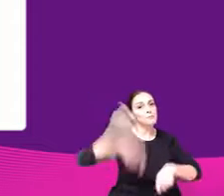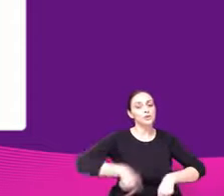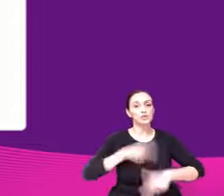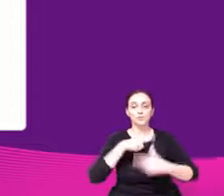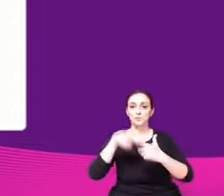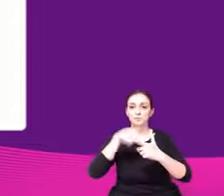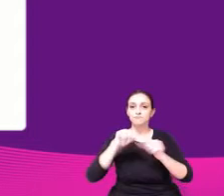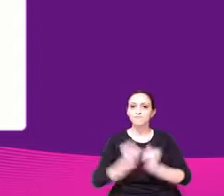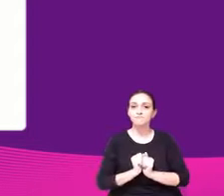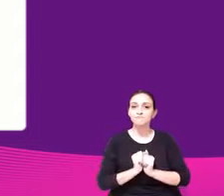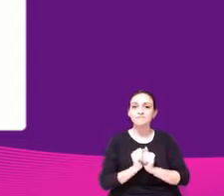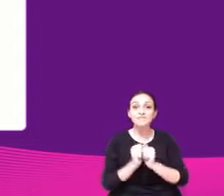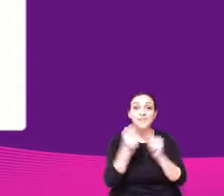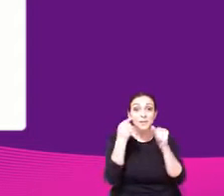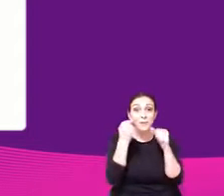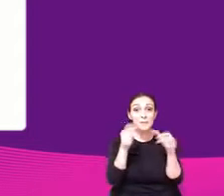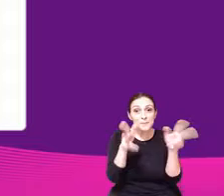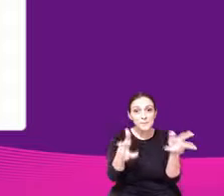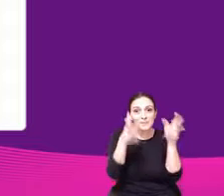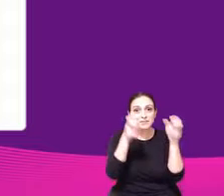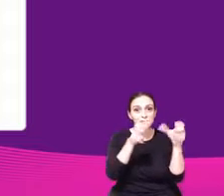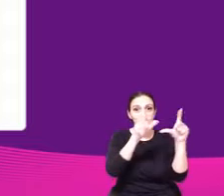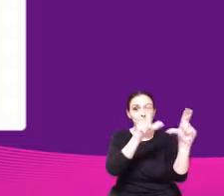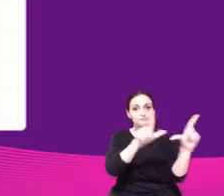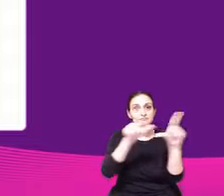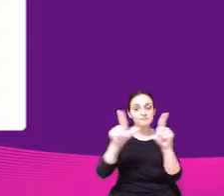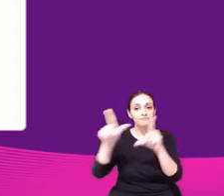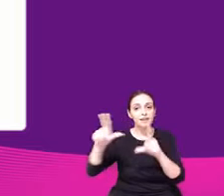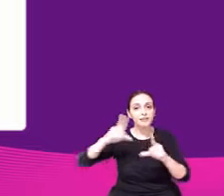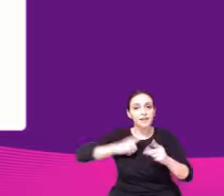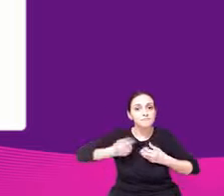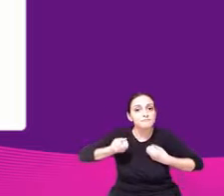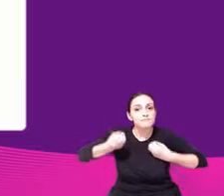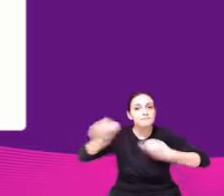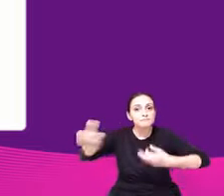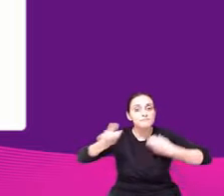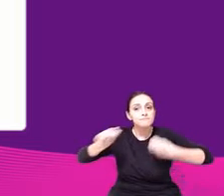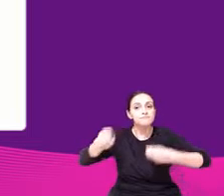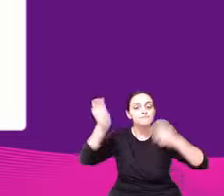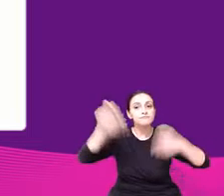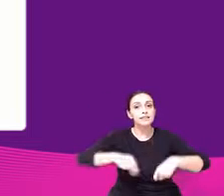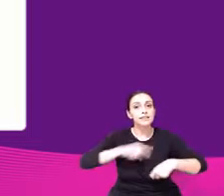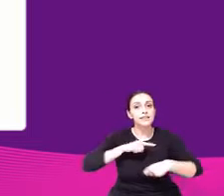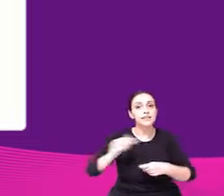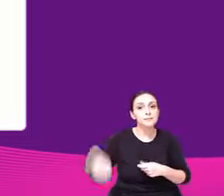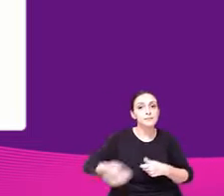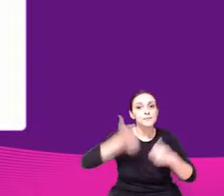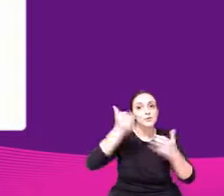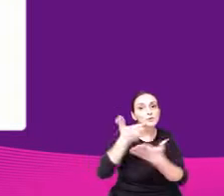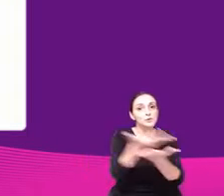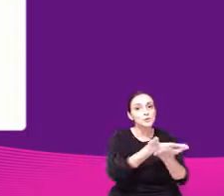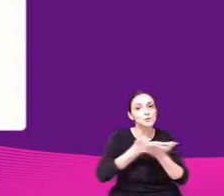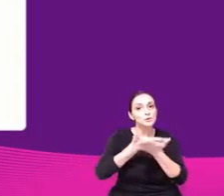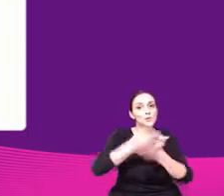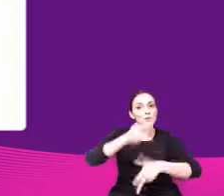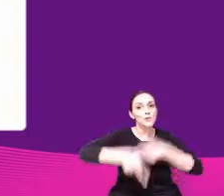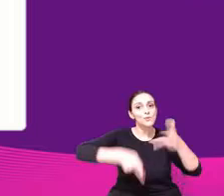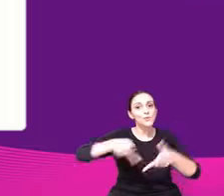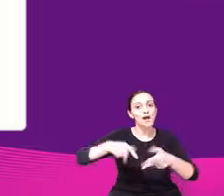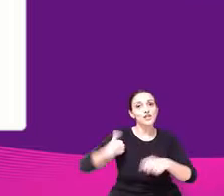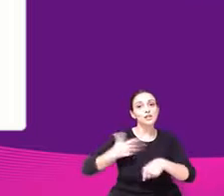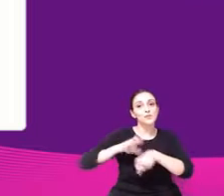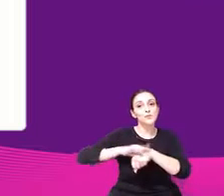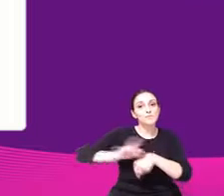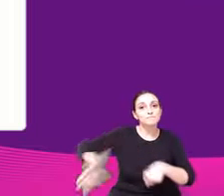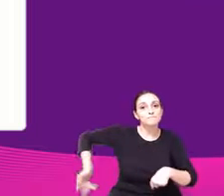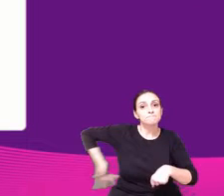das caixinhas, eu pus os dados que vêm, talvez, do melhor estudo populacional para doenças crônicas no Brasil,